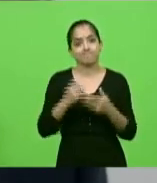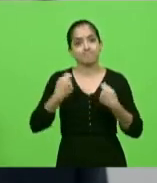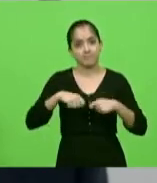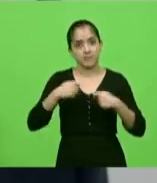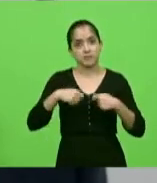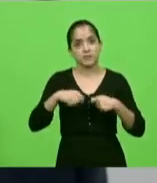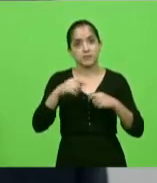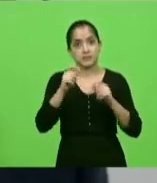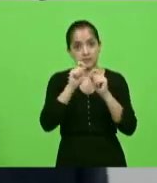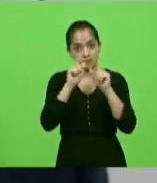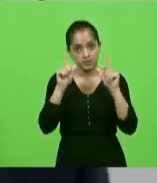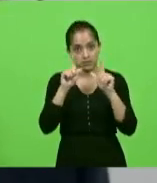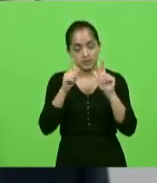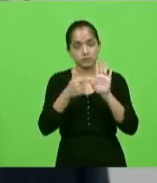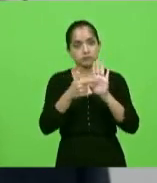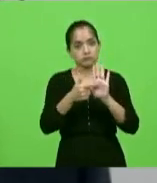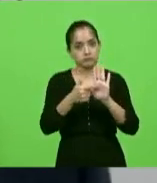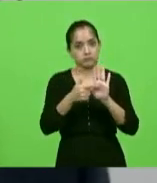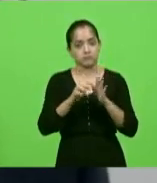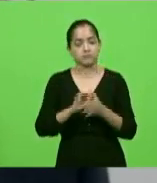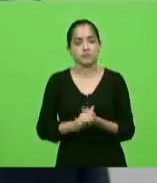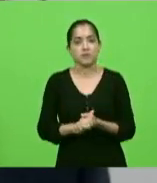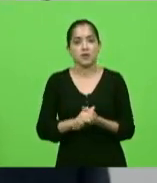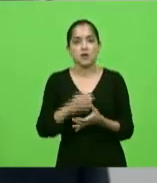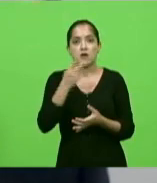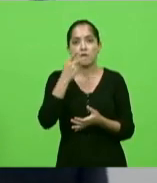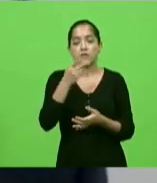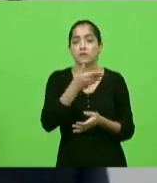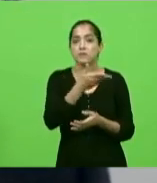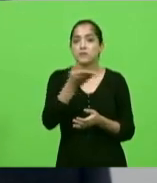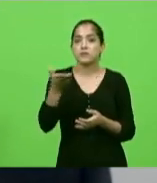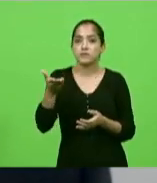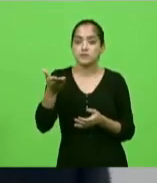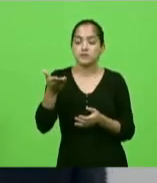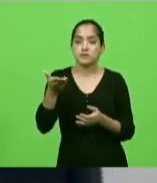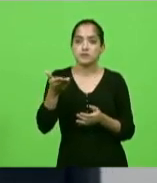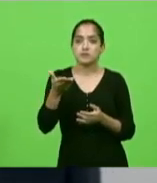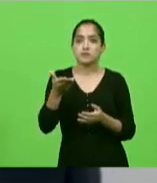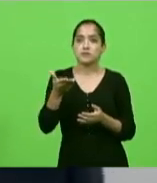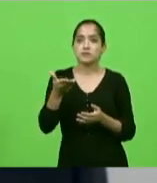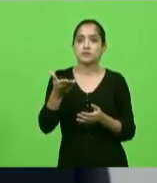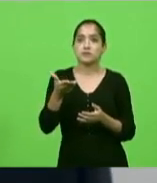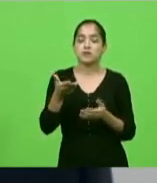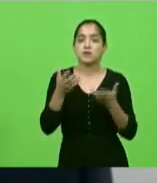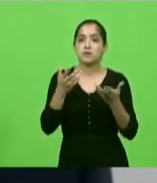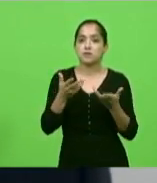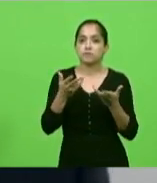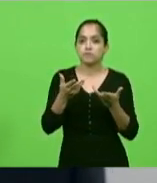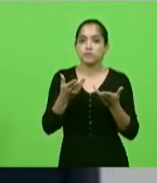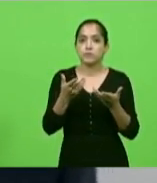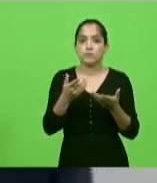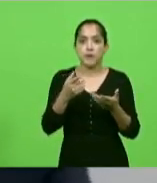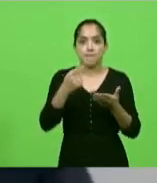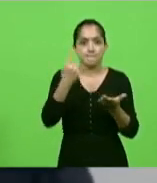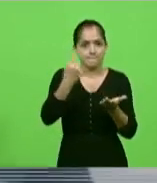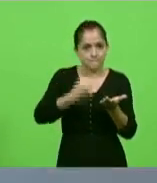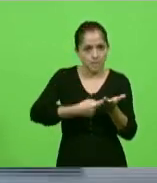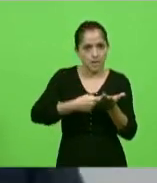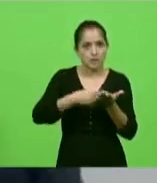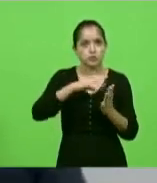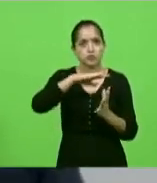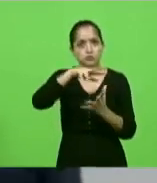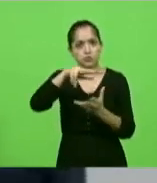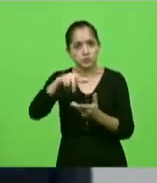consideração. Gostaria de dizer para os senhores, certo? que quer o Pacto Internacional sobre Direitos Civis